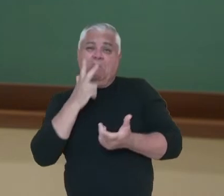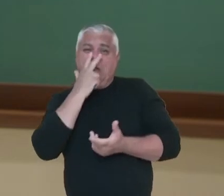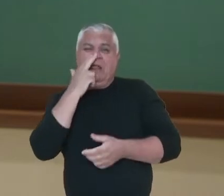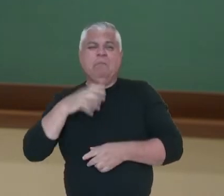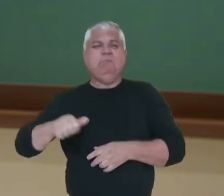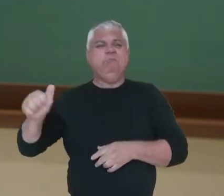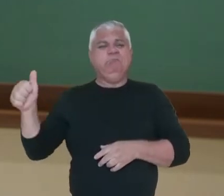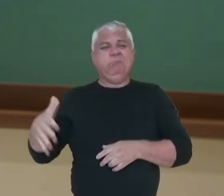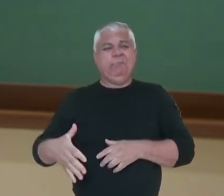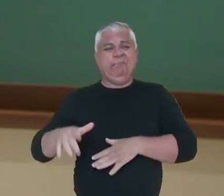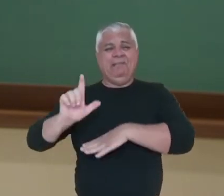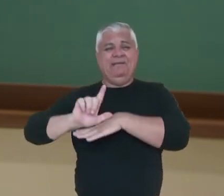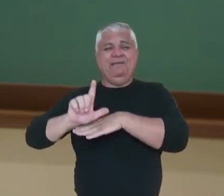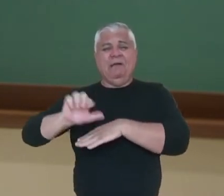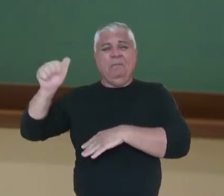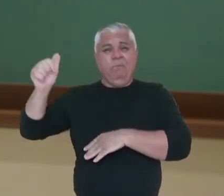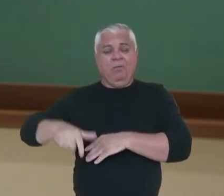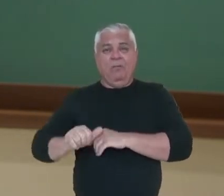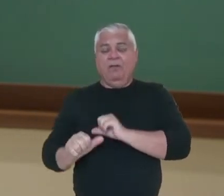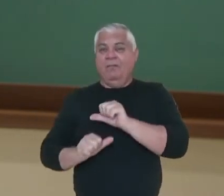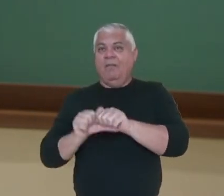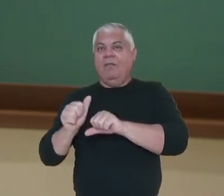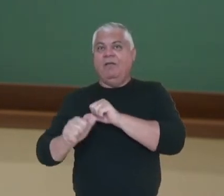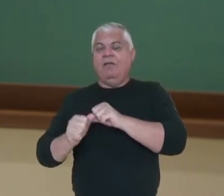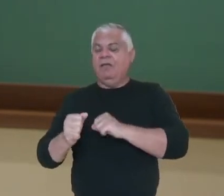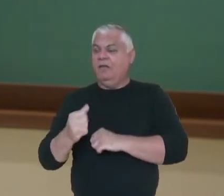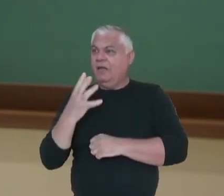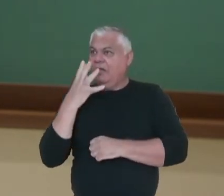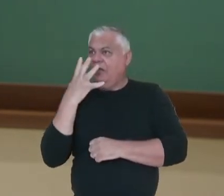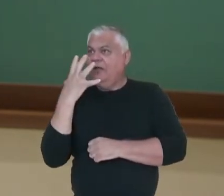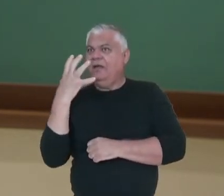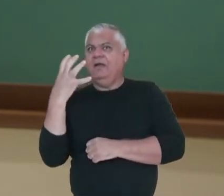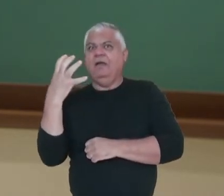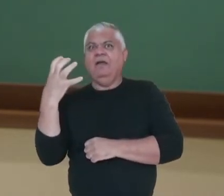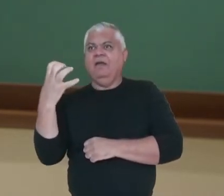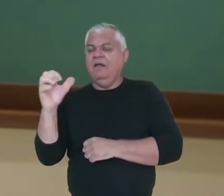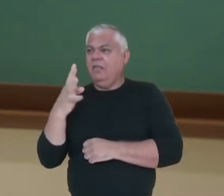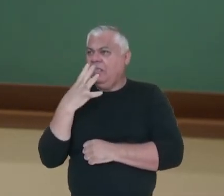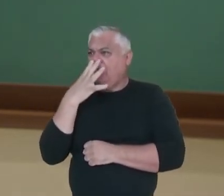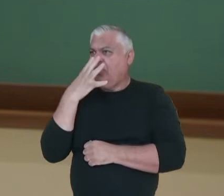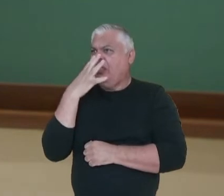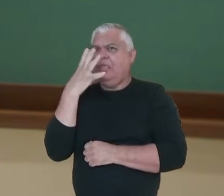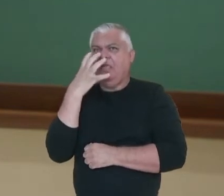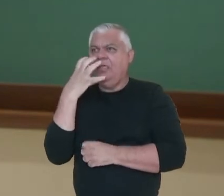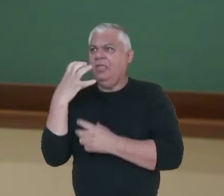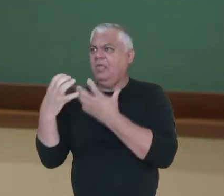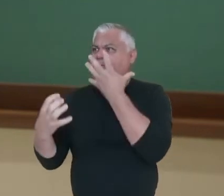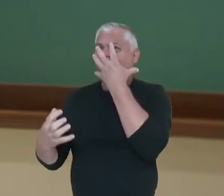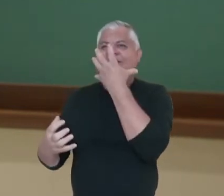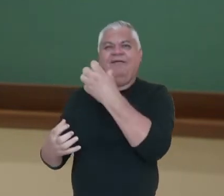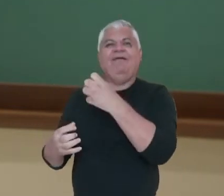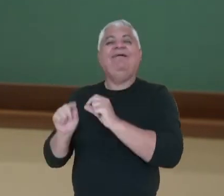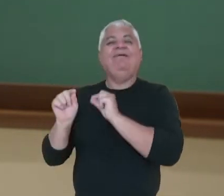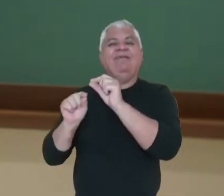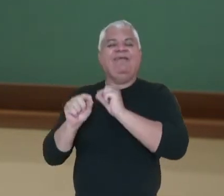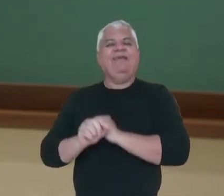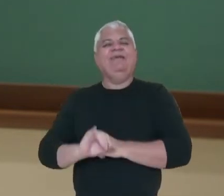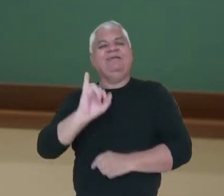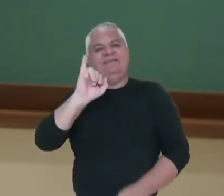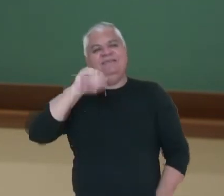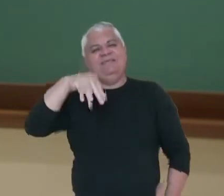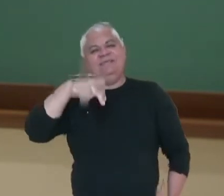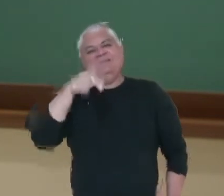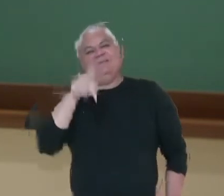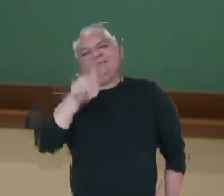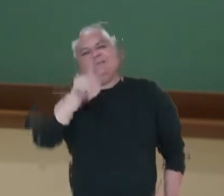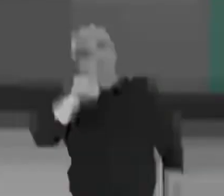pejorativa, mas se tornou uma maneira positiva, trazendo com que fosse uma pintura que impressionava o seu público. Aí surge oficialmente o impressionismo através da